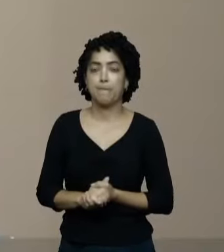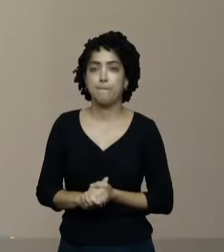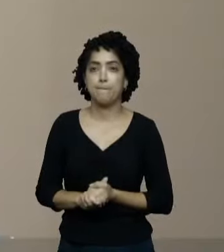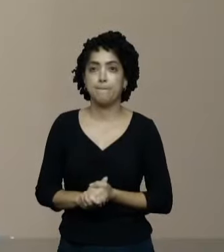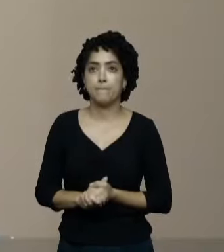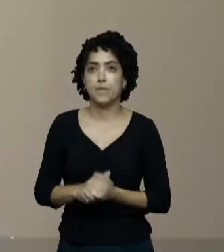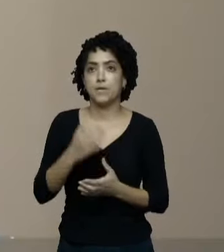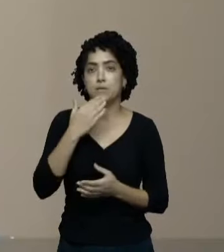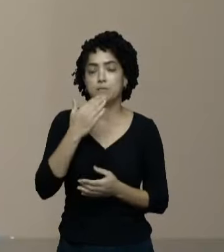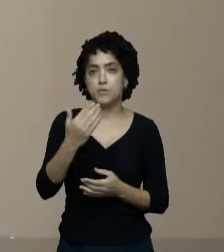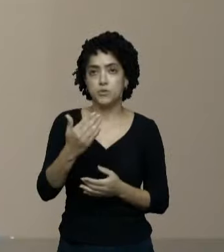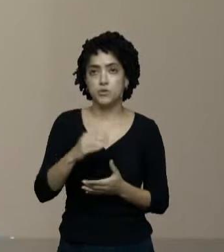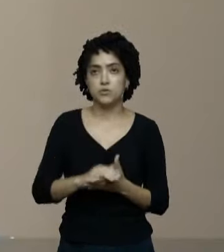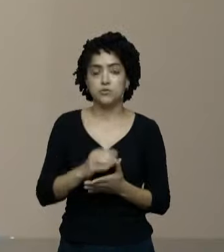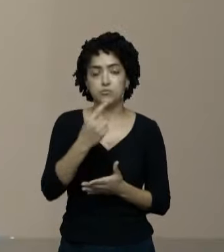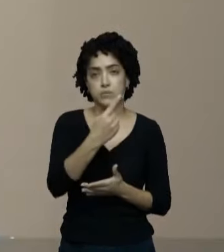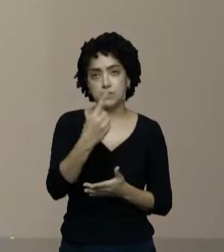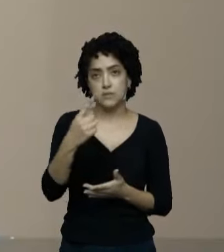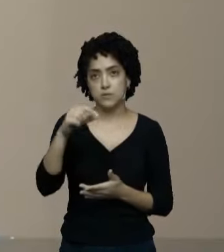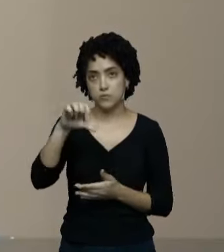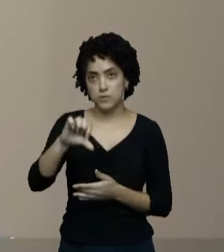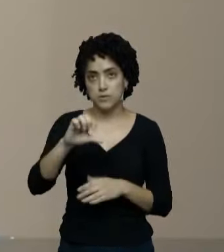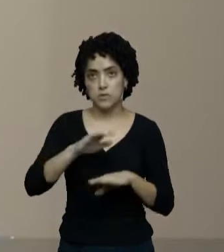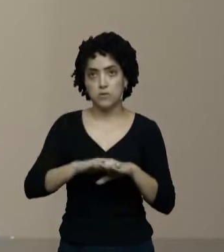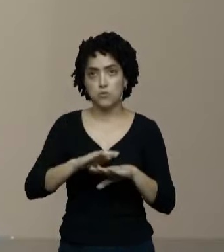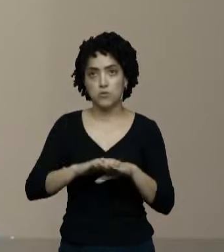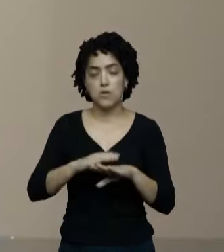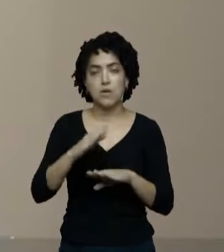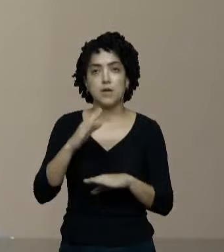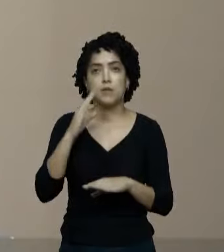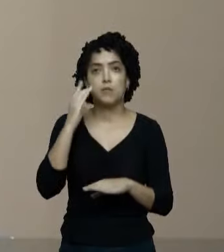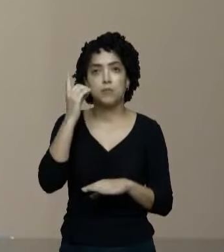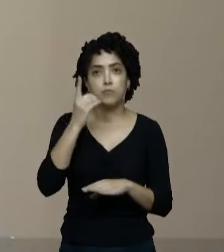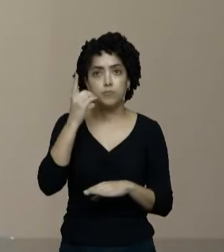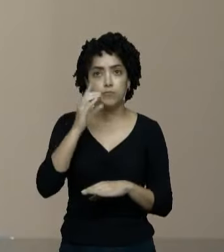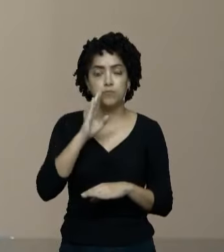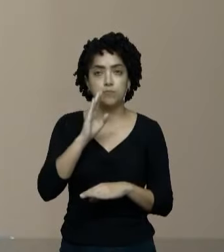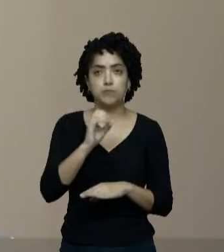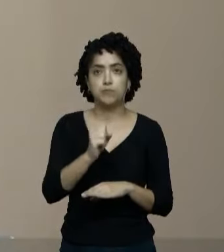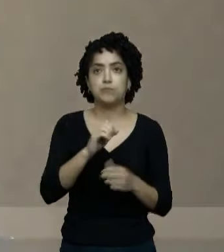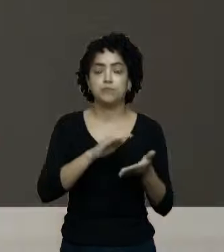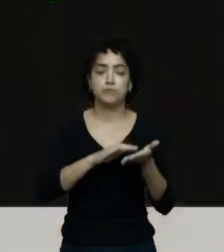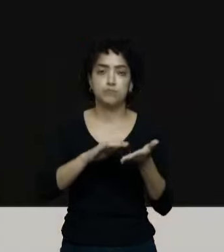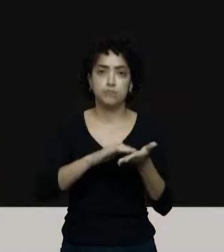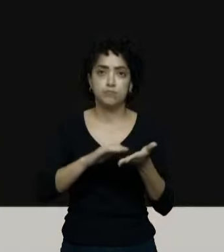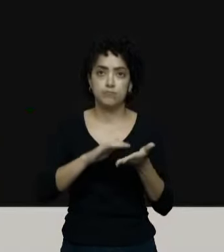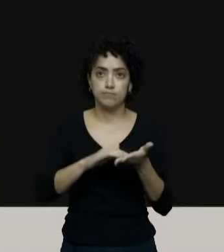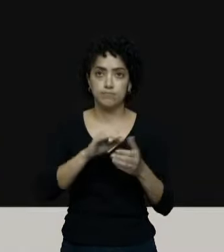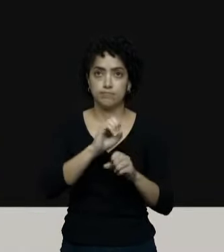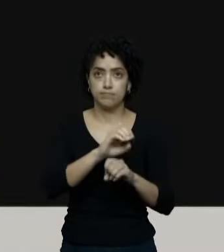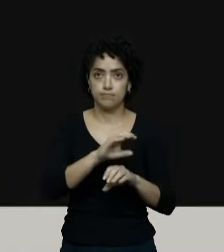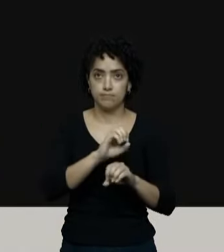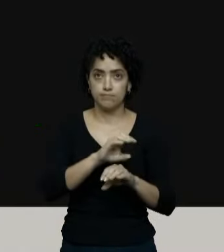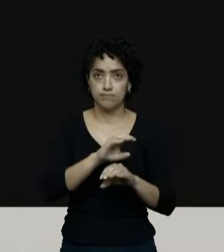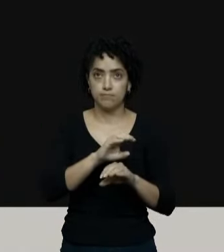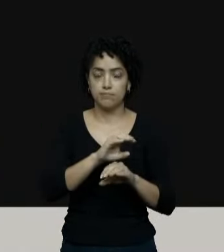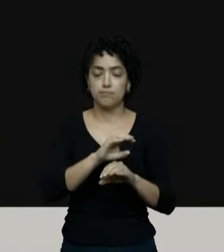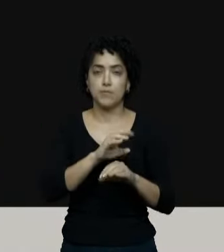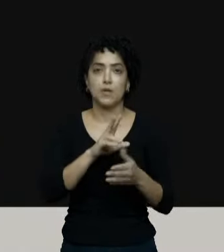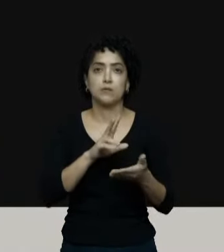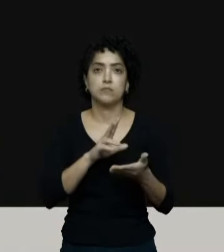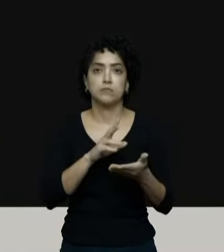Pedido de informação número 119, autor deputado Bruno Souza, solicitando ao secretário de Estado da Administração Prisional